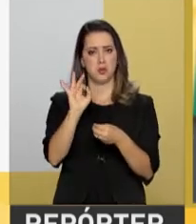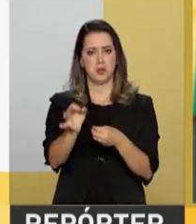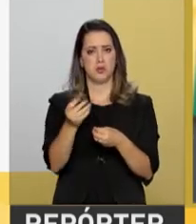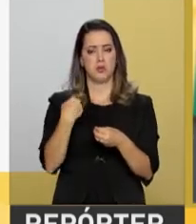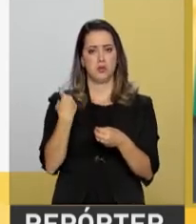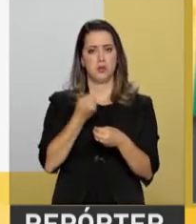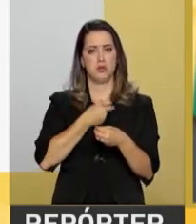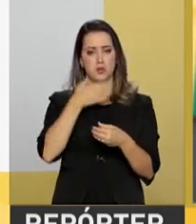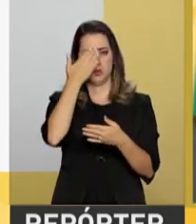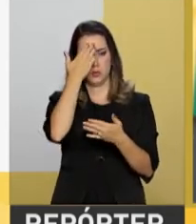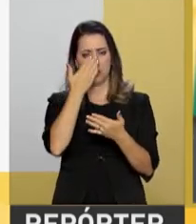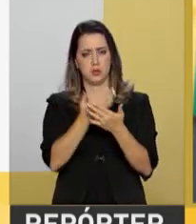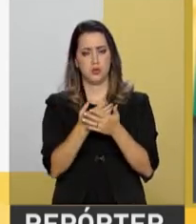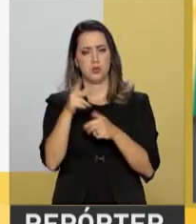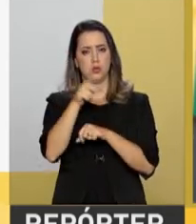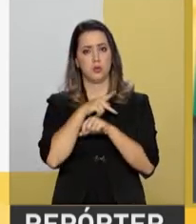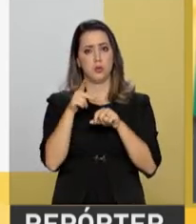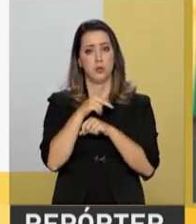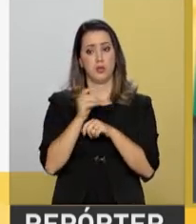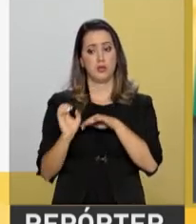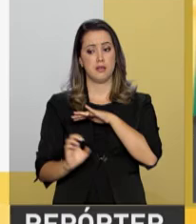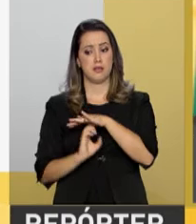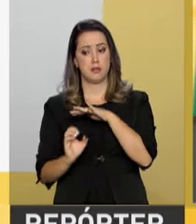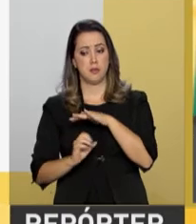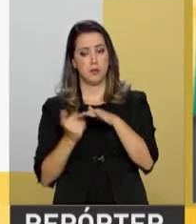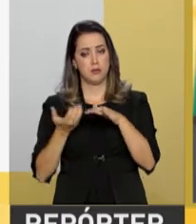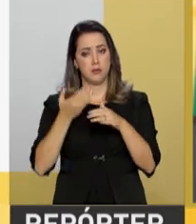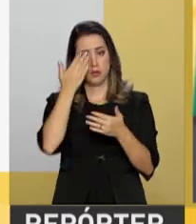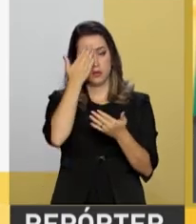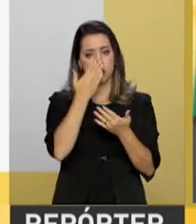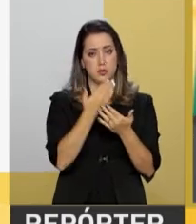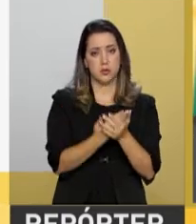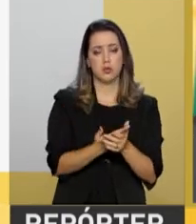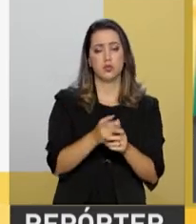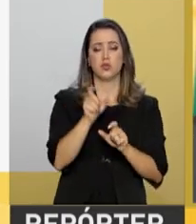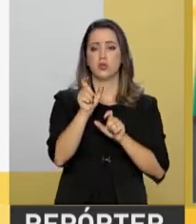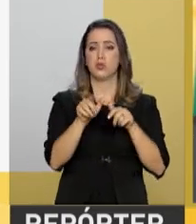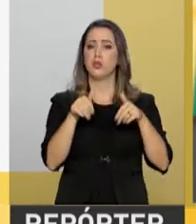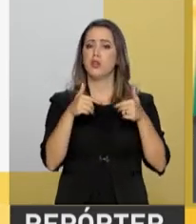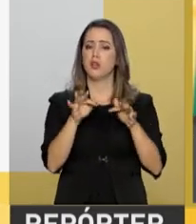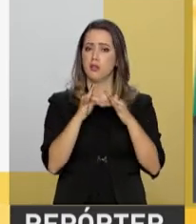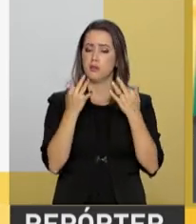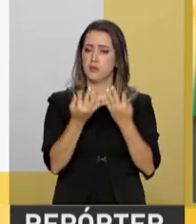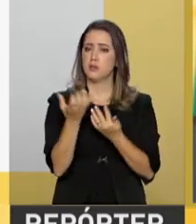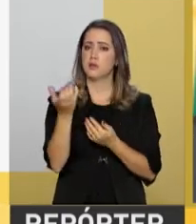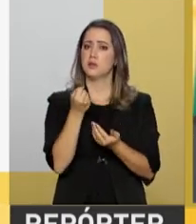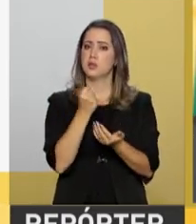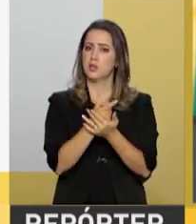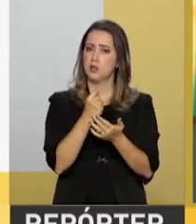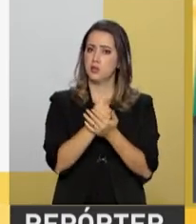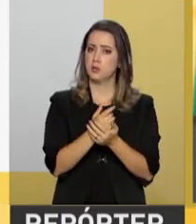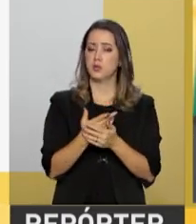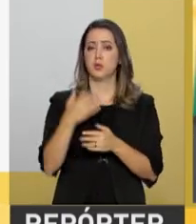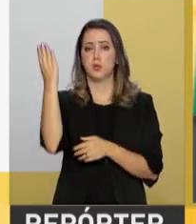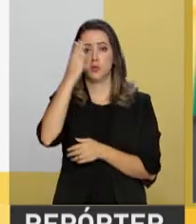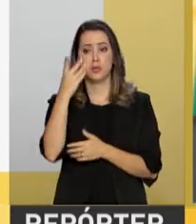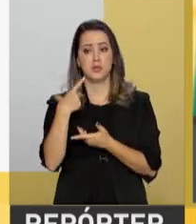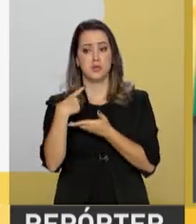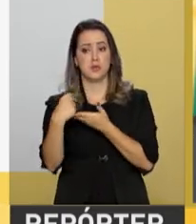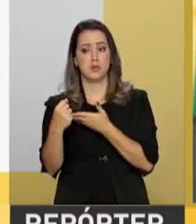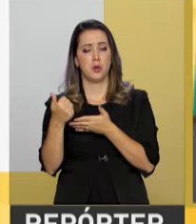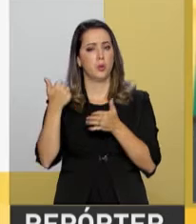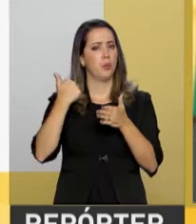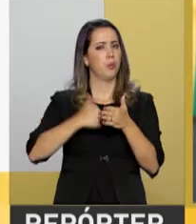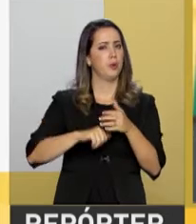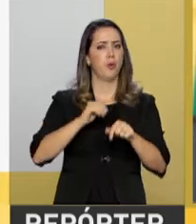em investimentos dos empresários e em consumo por parte das famílias brasileiras. O Brasil saiu da pior recessão da história